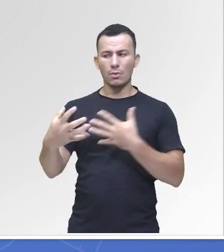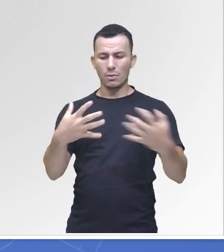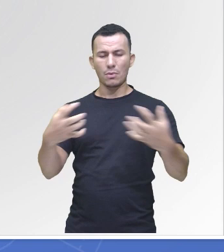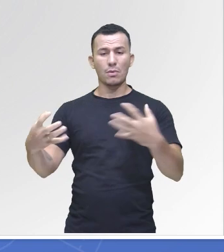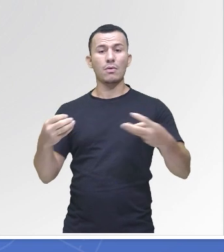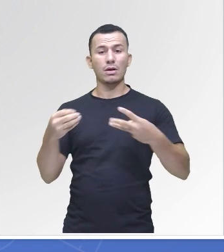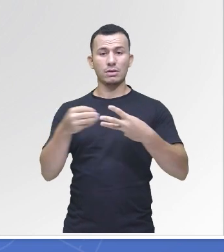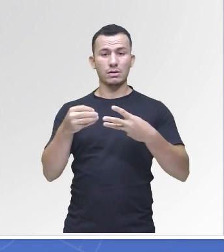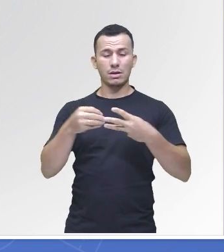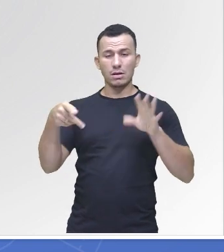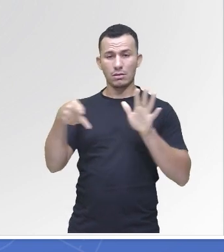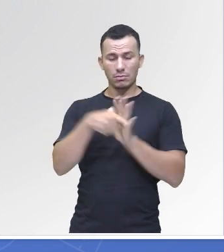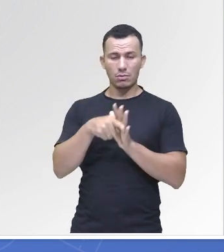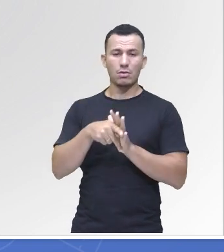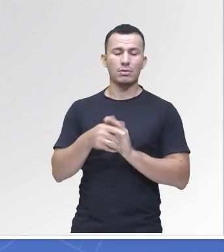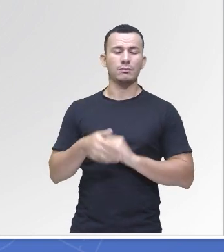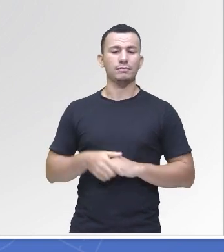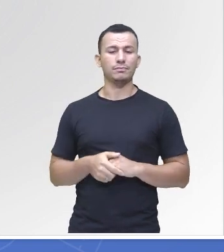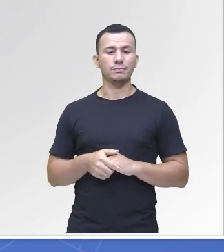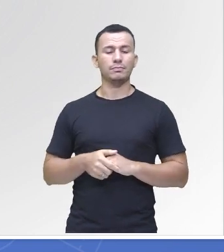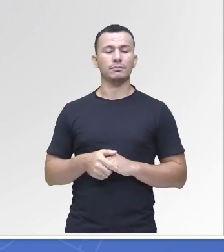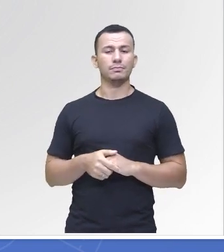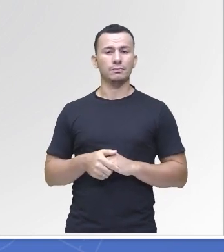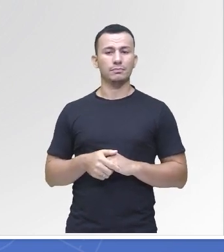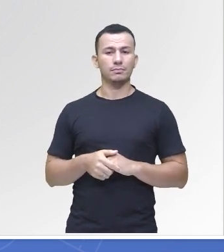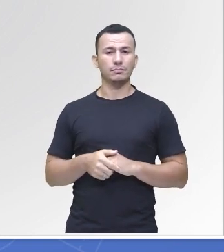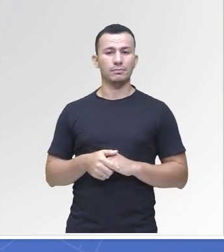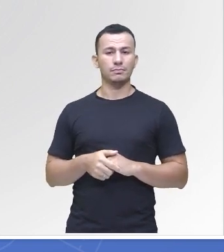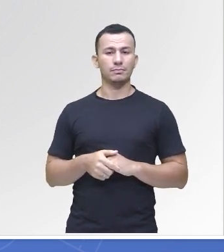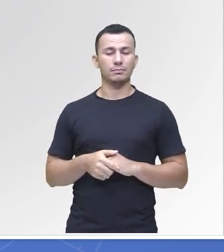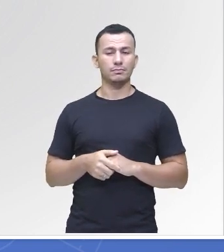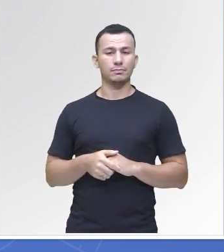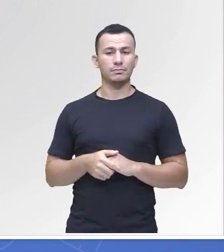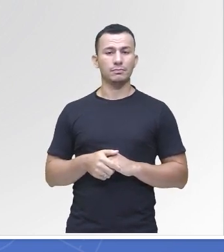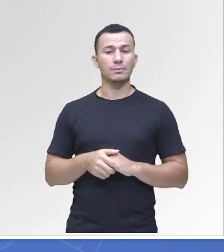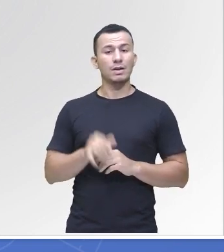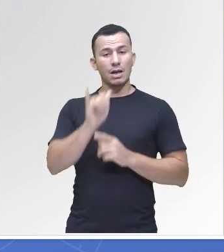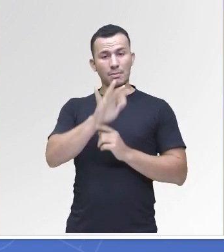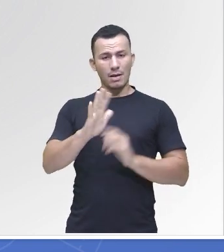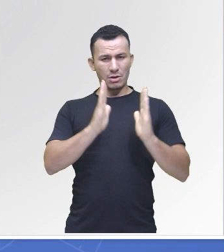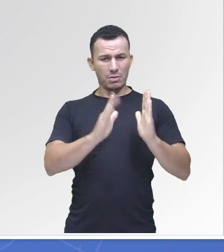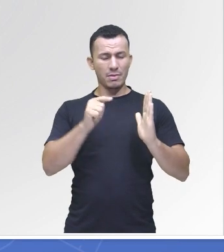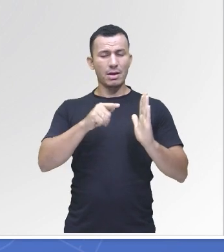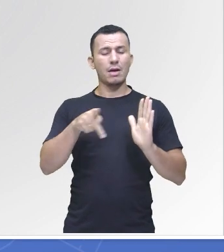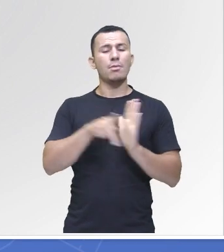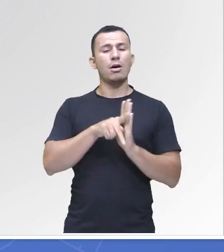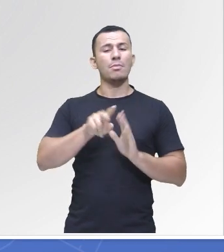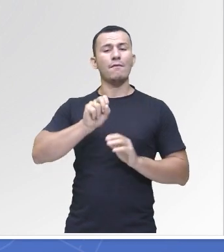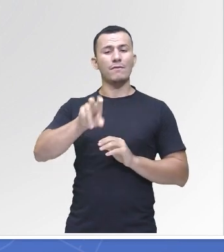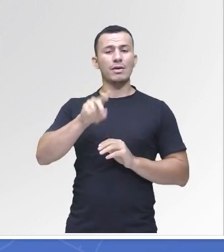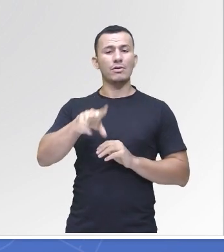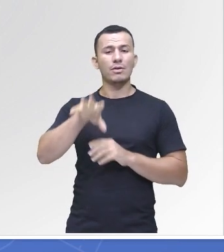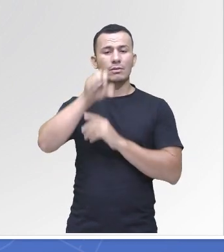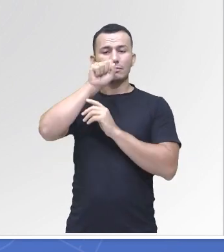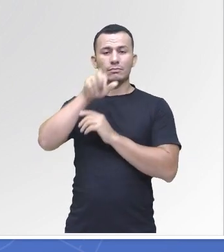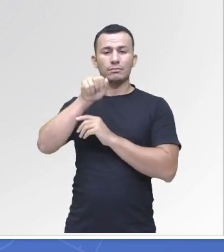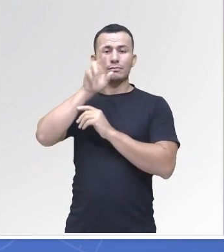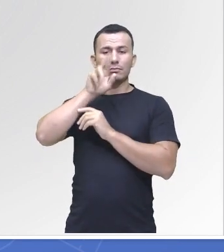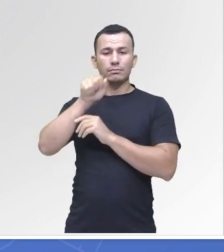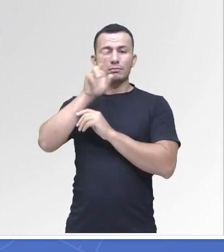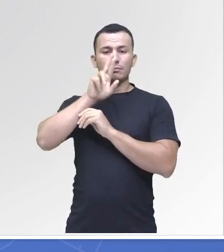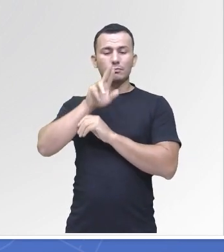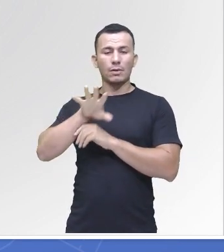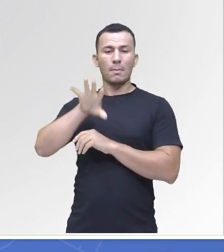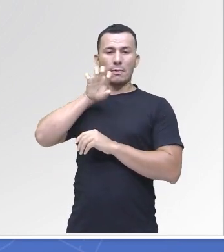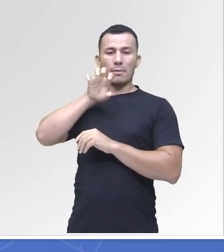célula específica, nesse caso aqui, as células do sistema respiratório. A gente tem aqui o modelo de